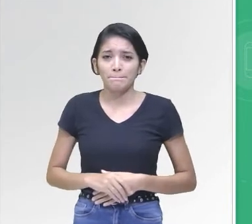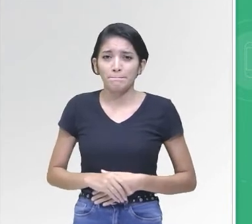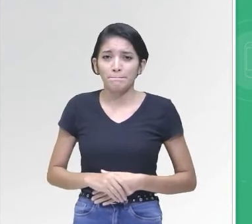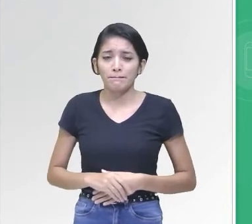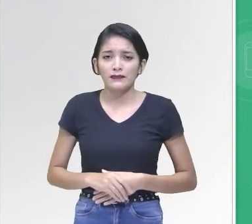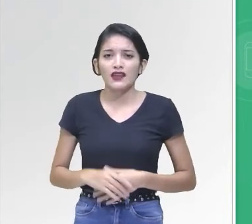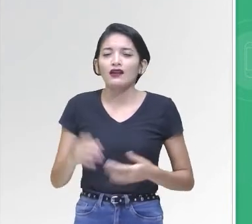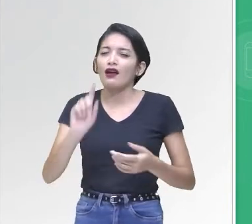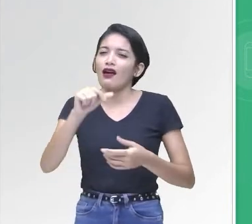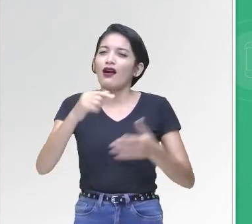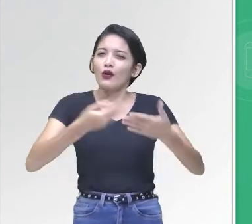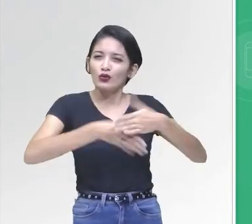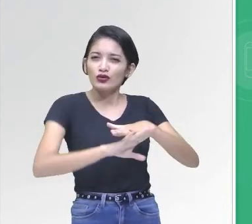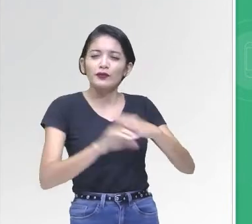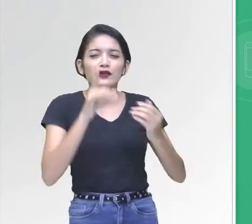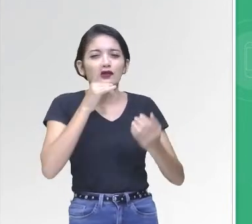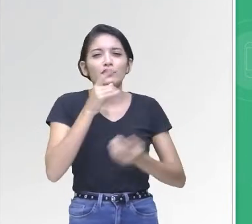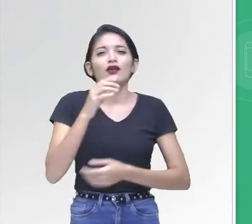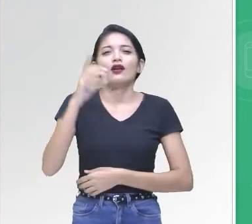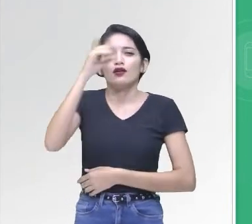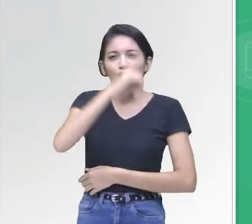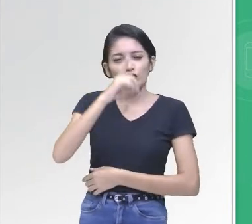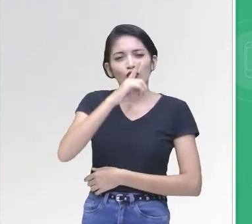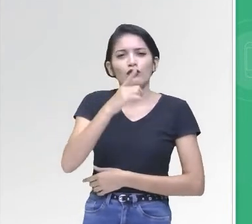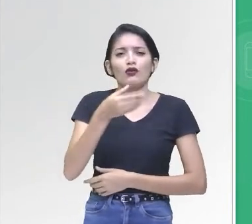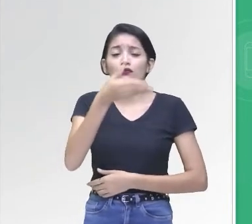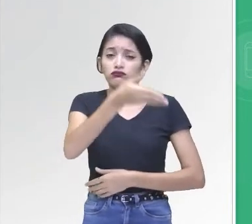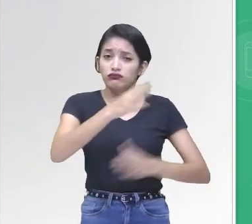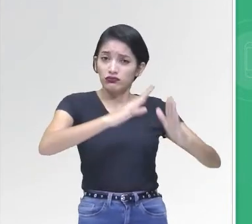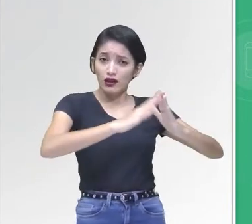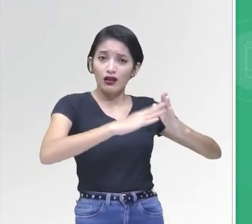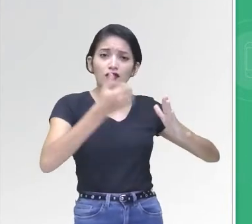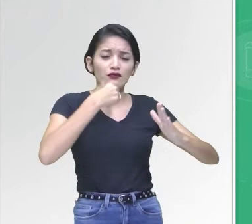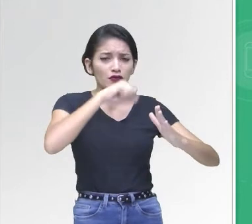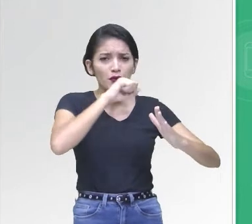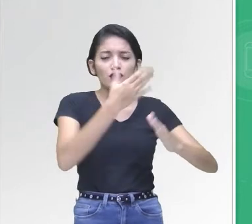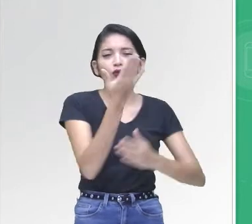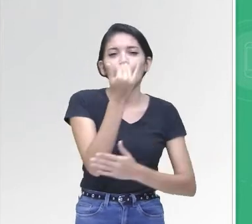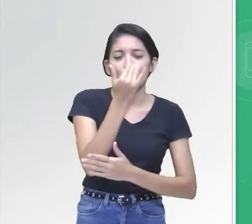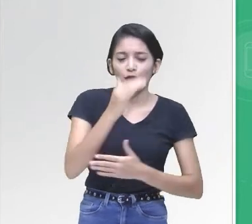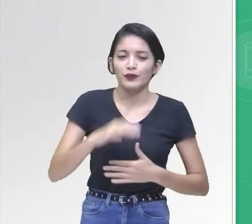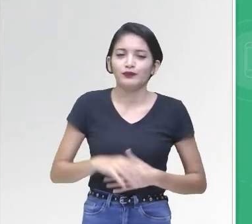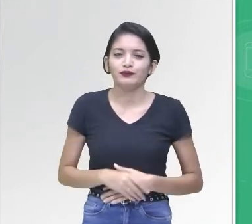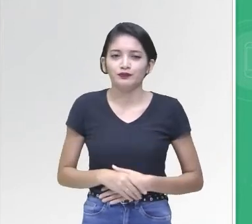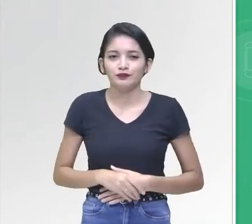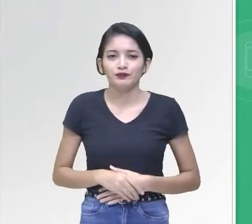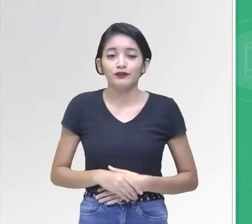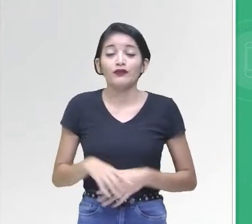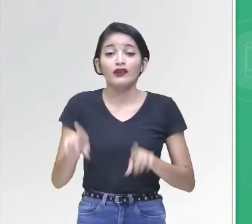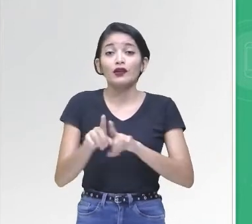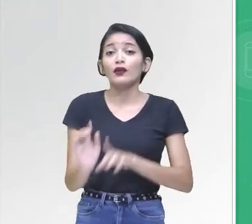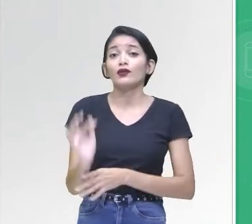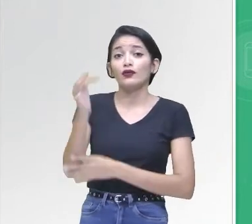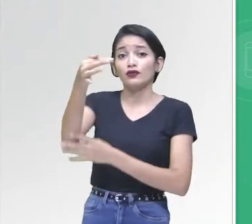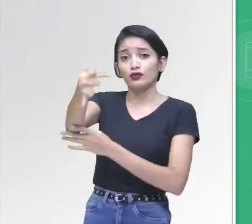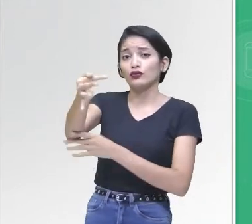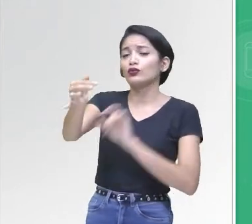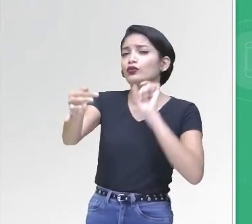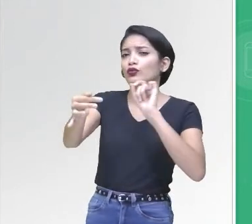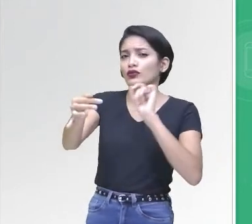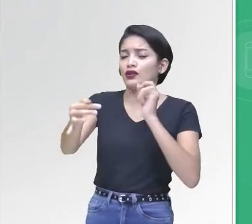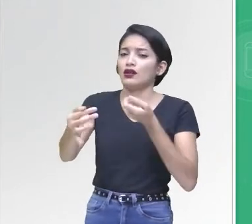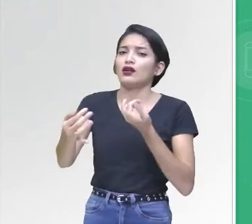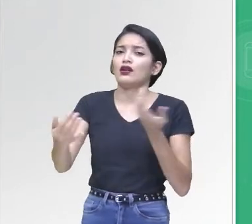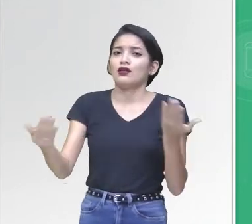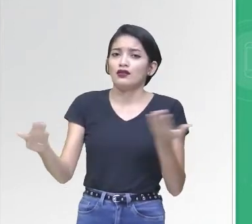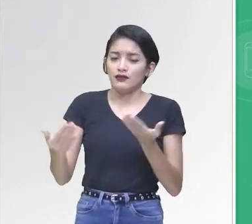hábito, né? Que todos os domingos eu estou ali comendo na casa dos meus pais. E uma ação futura, da ideia do futuro, presente